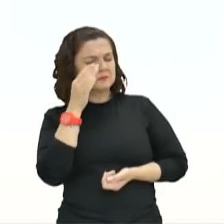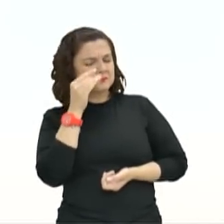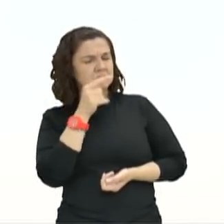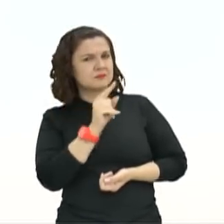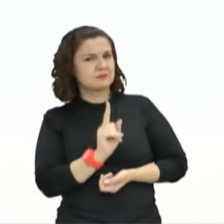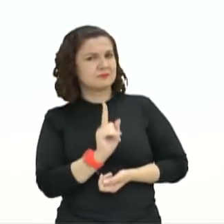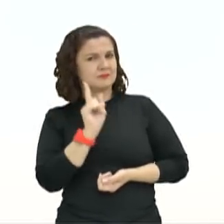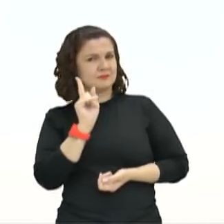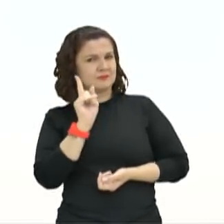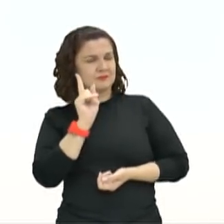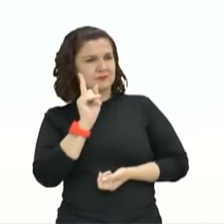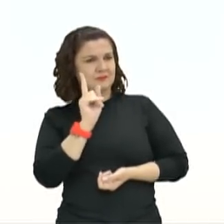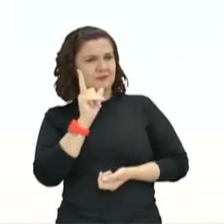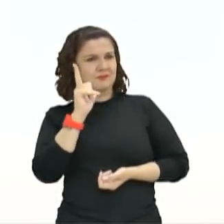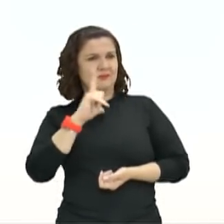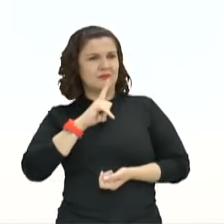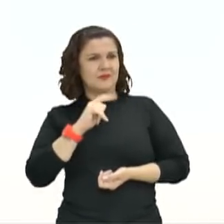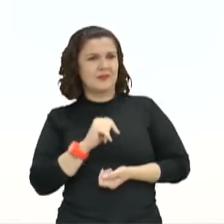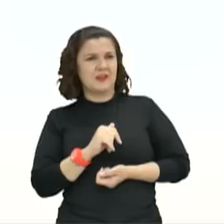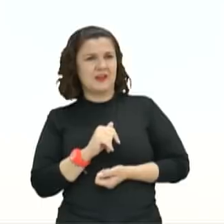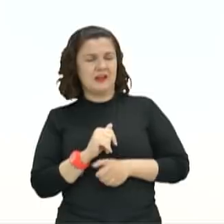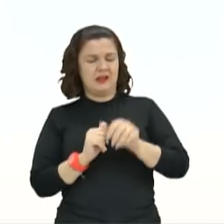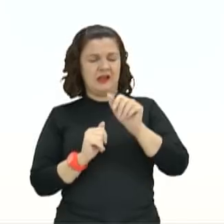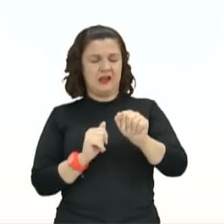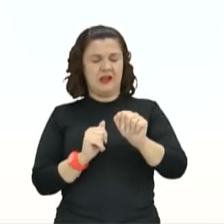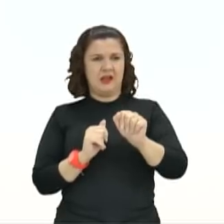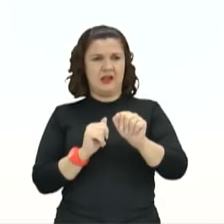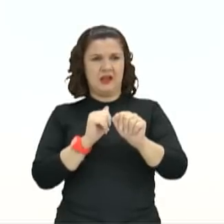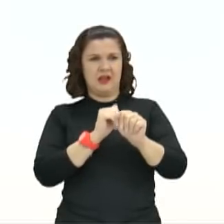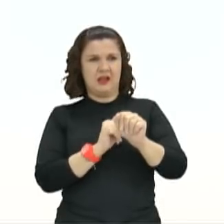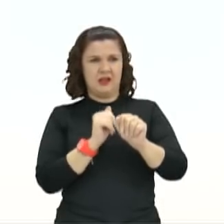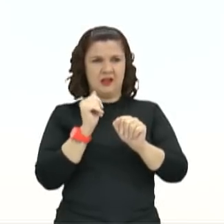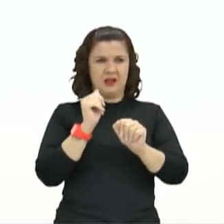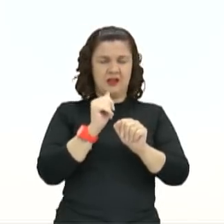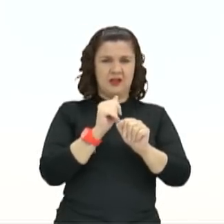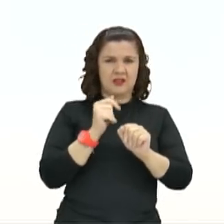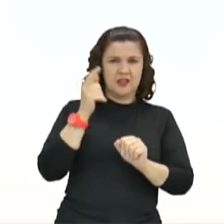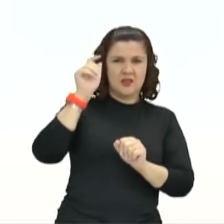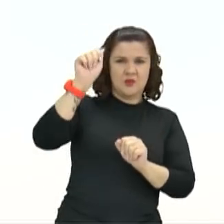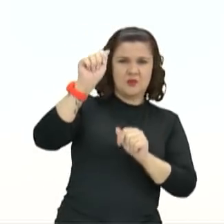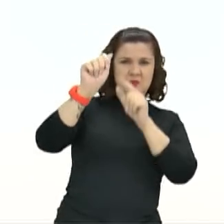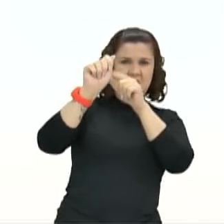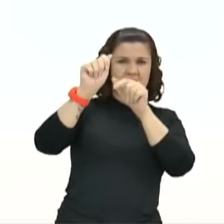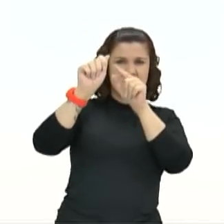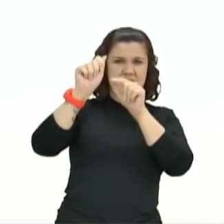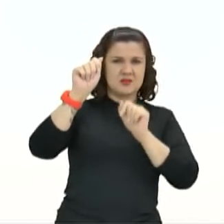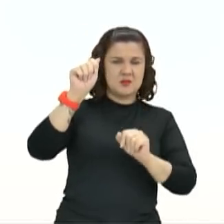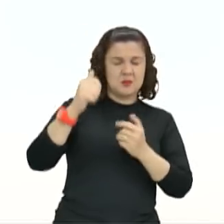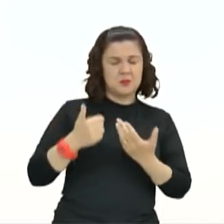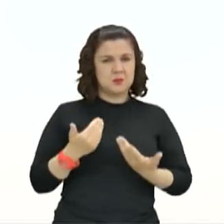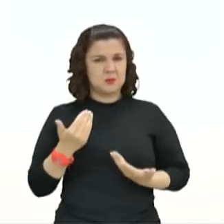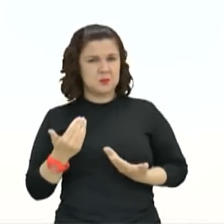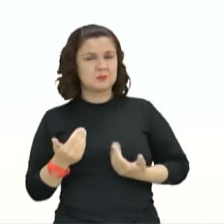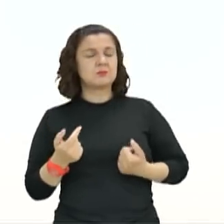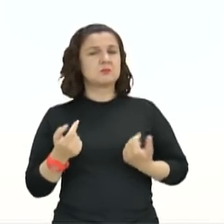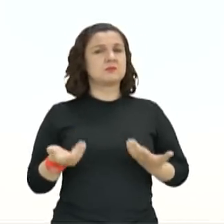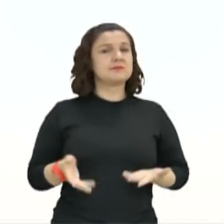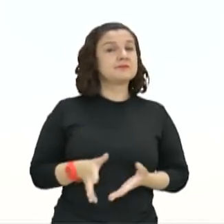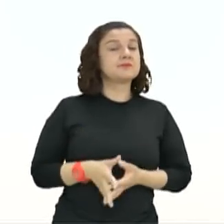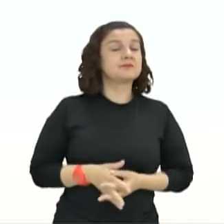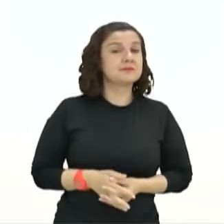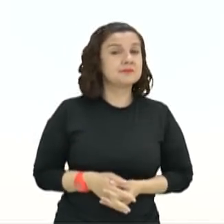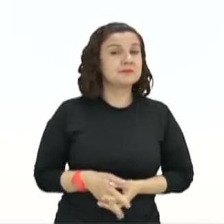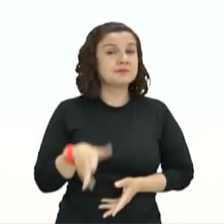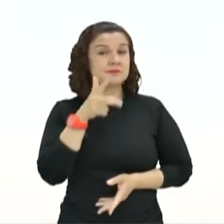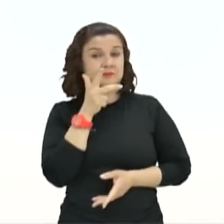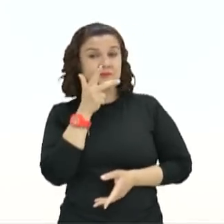Interessante isso daí. Tem um A com uma potência no numerador e um outro A, né, no denominador, com uma determinada potência. E